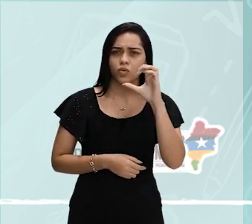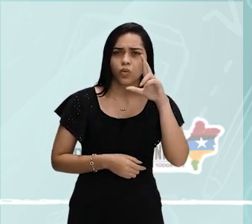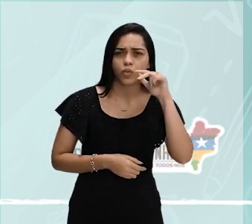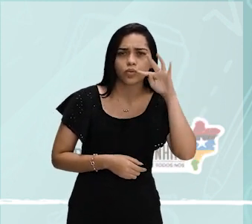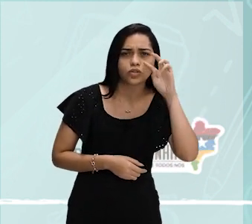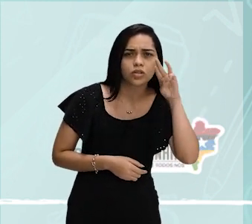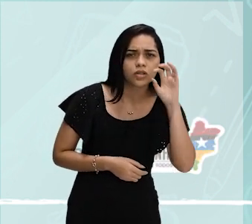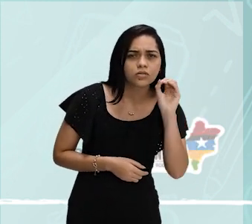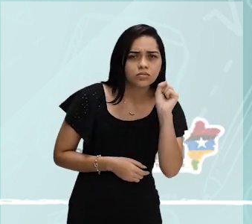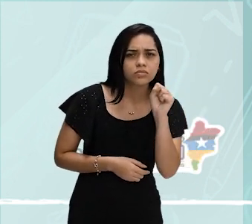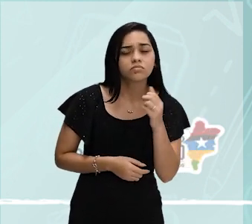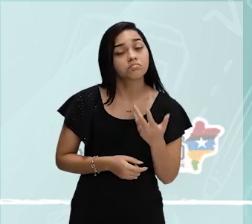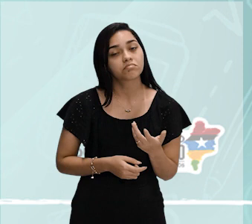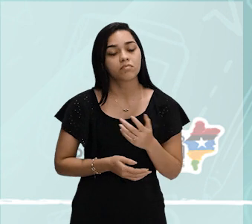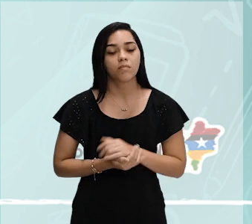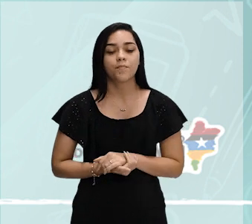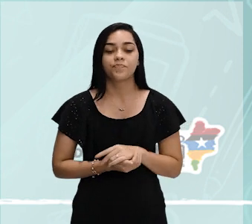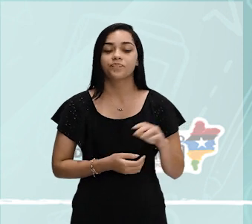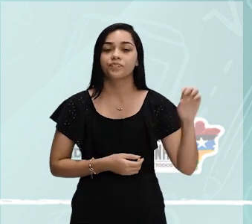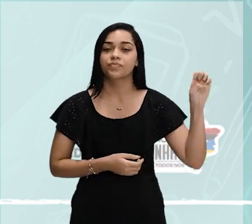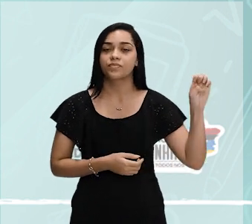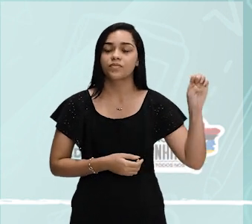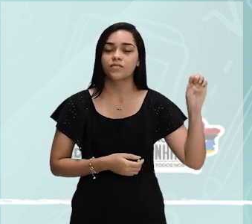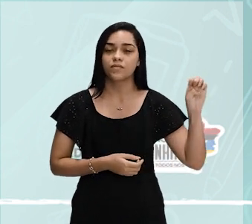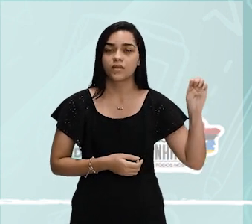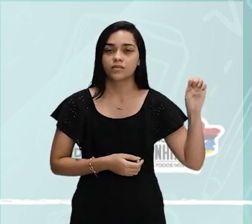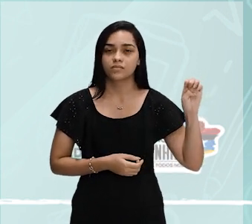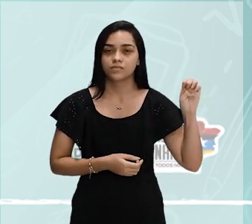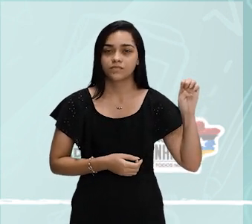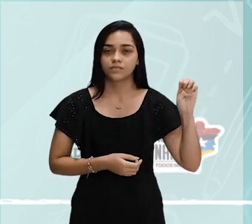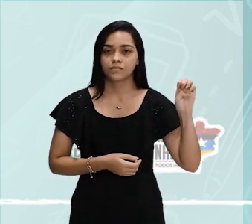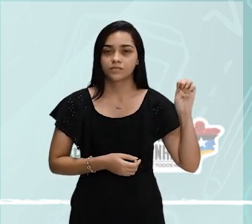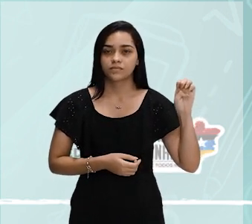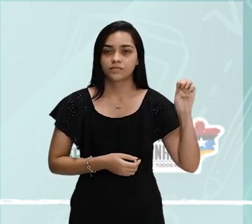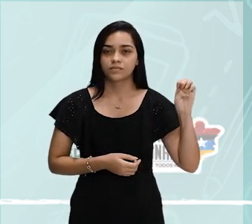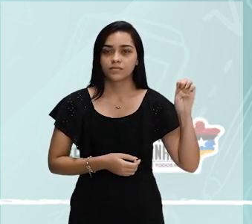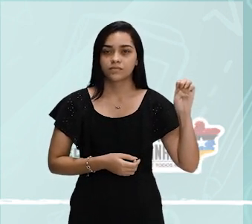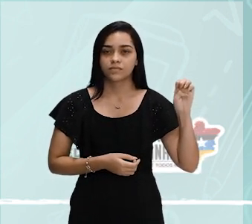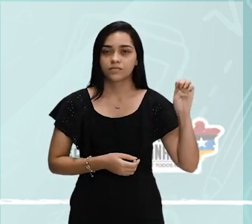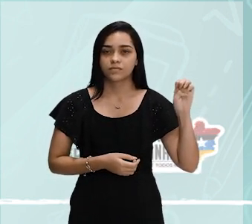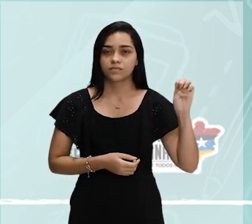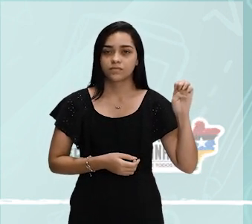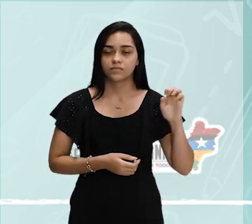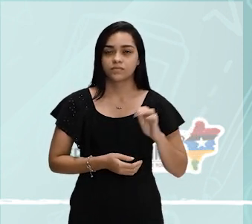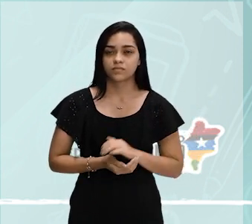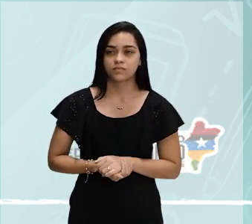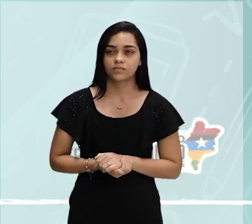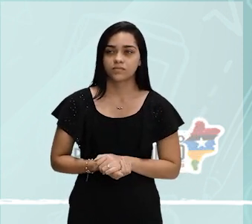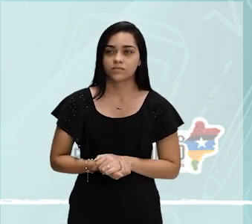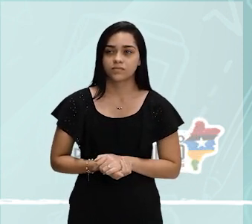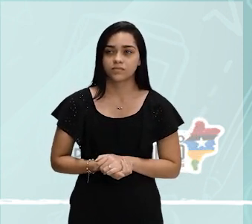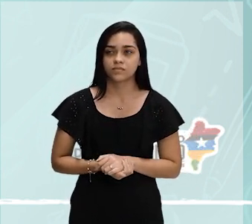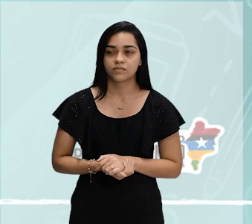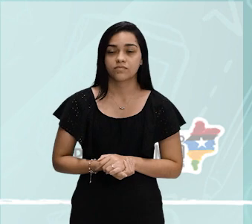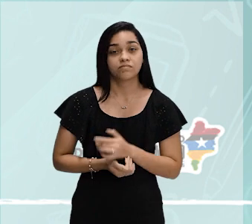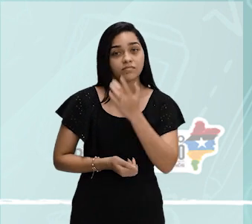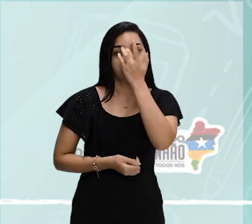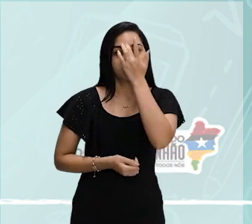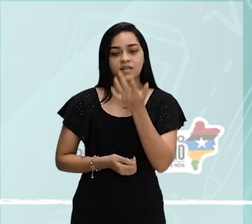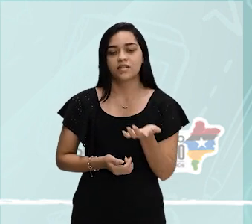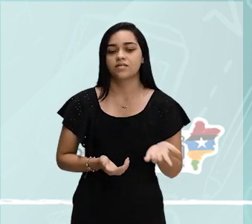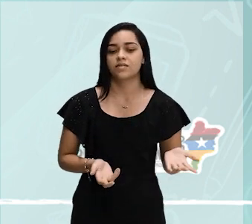gente? Letra E, nacionalismo, culto à natureza, liberdade de formas. Tá fácil,